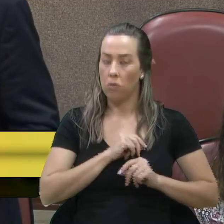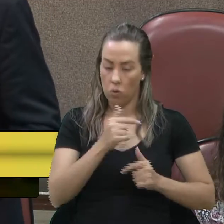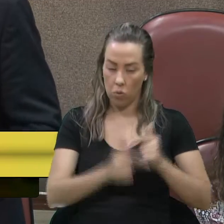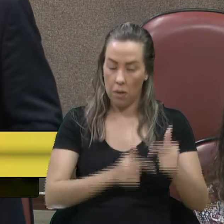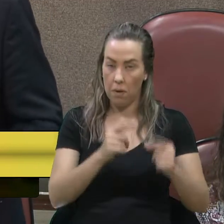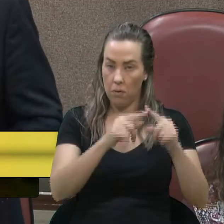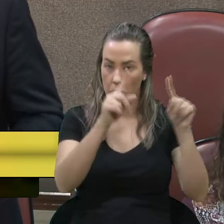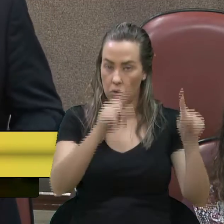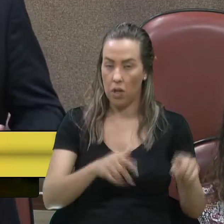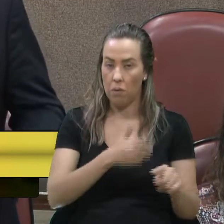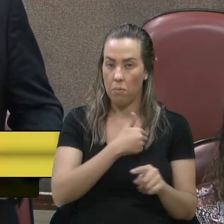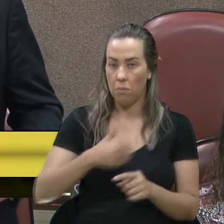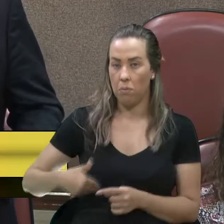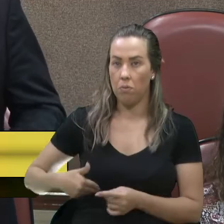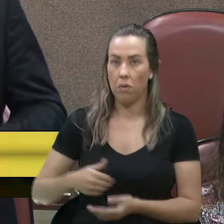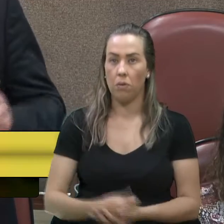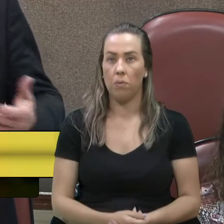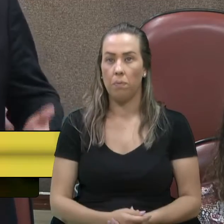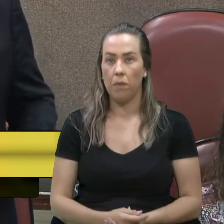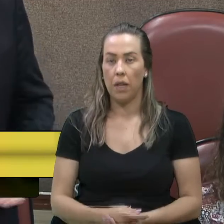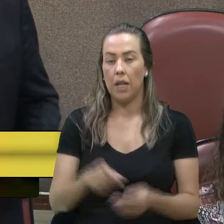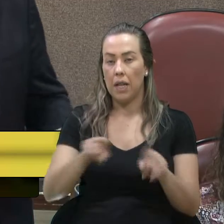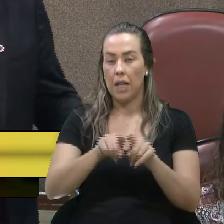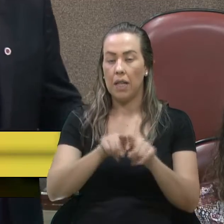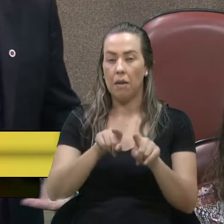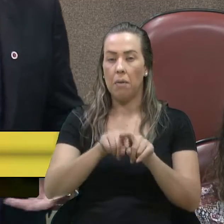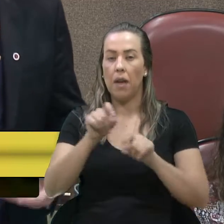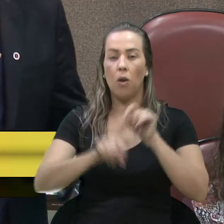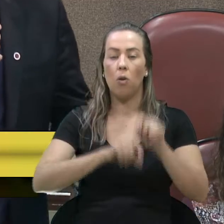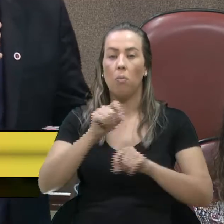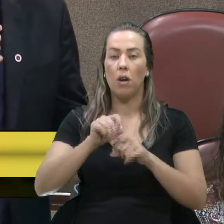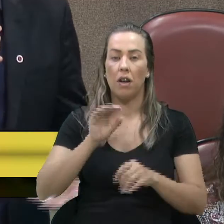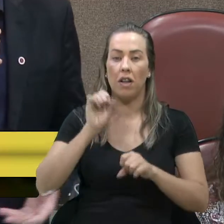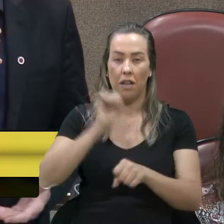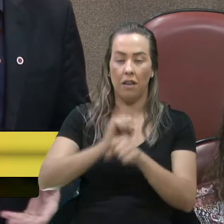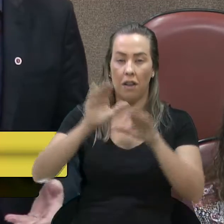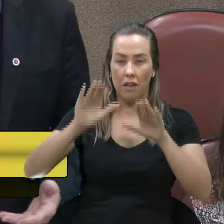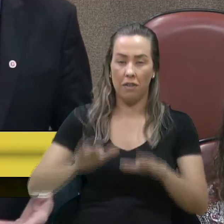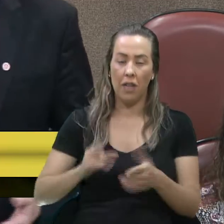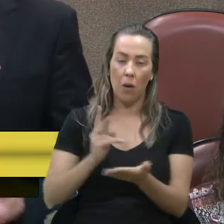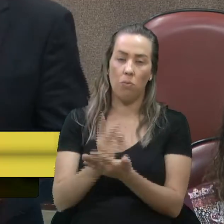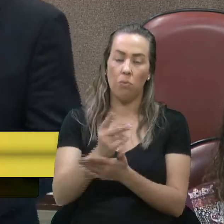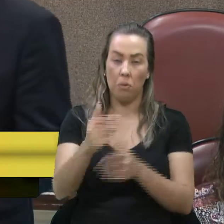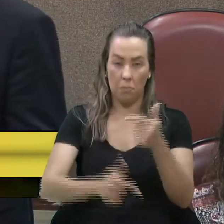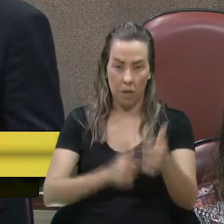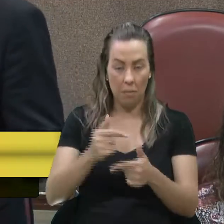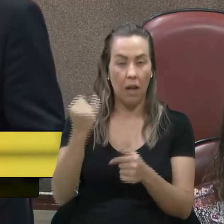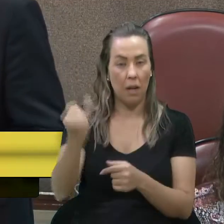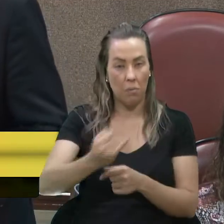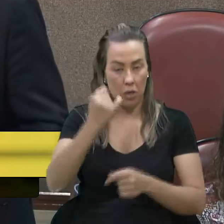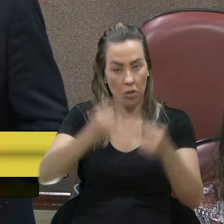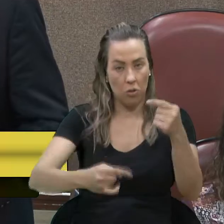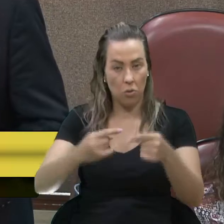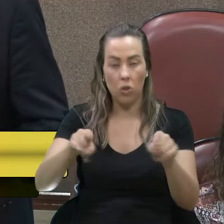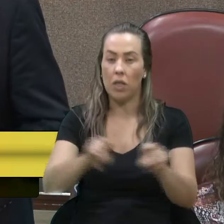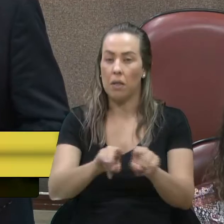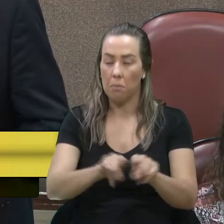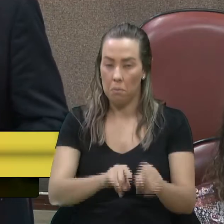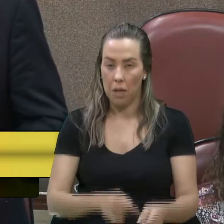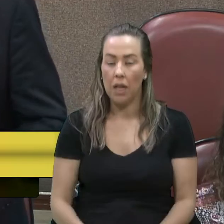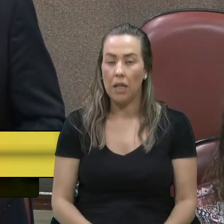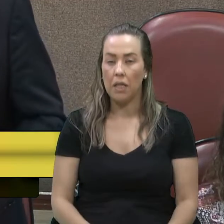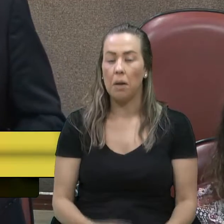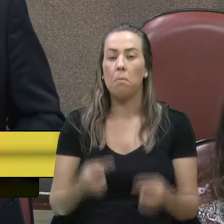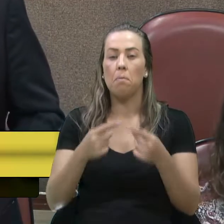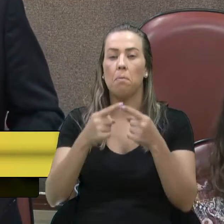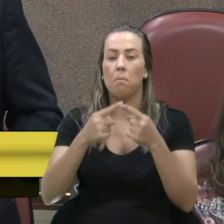público, questionar a estabilidade também é um assunto que eu acho que deve ser levado em conta e é importante, mas de